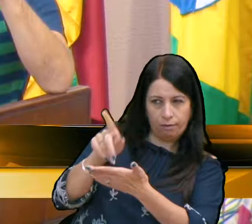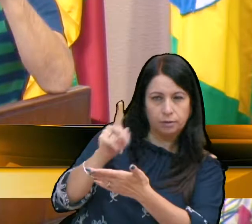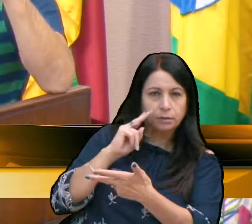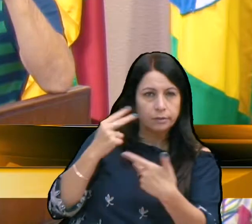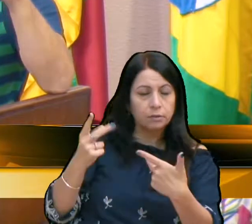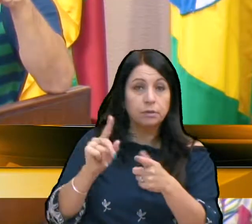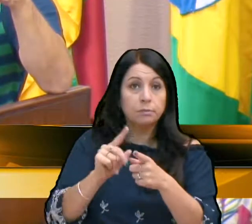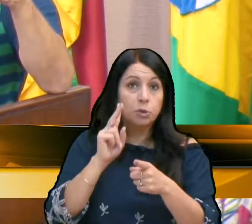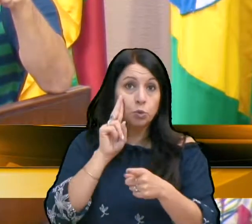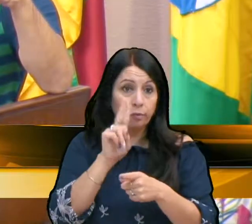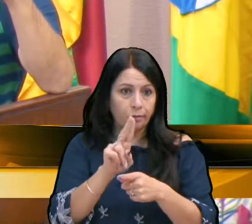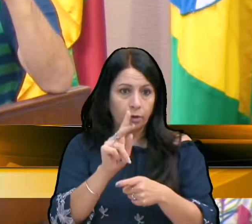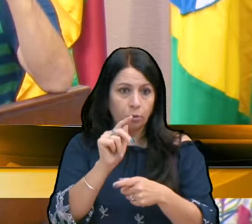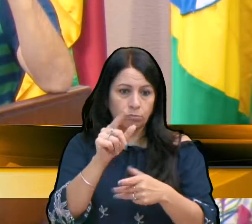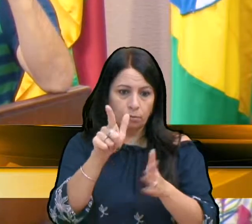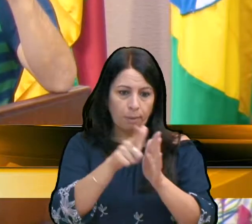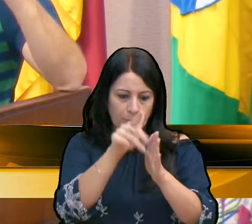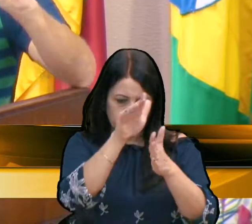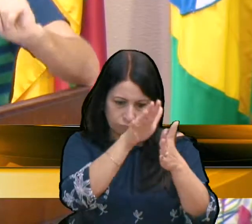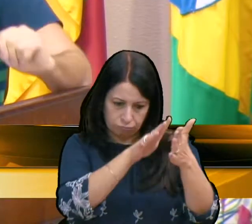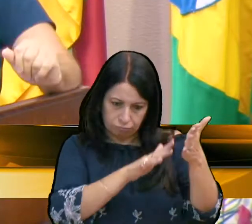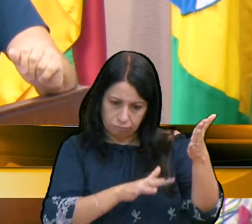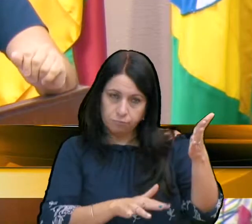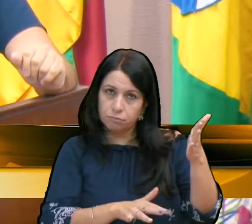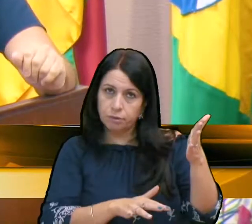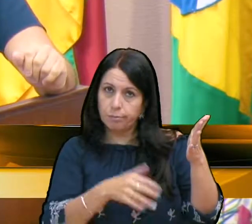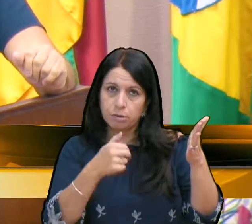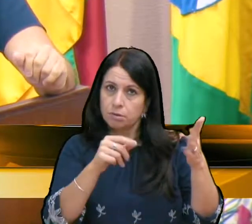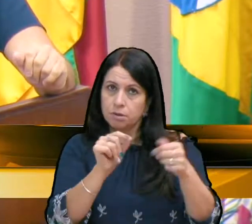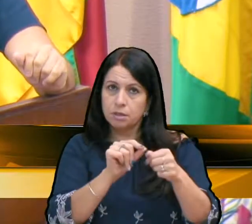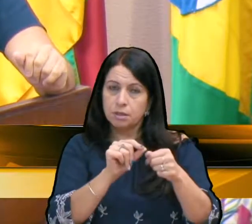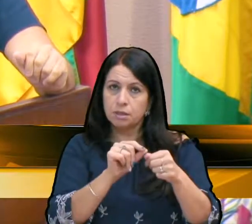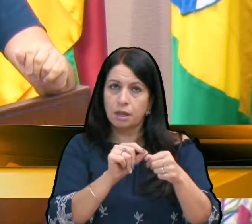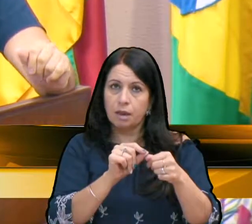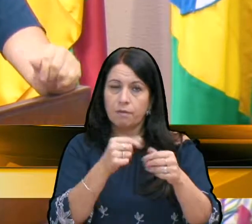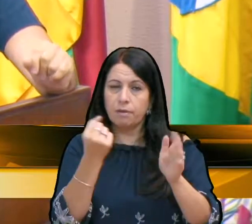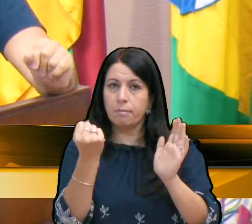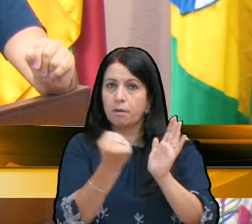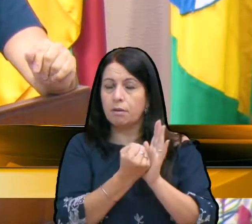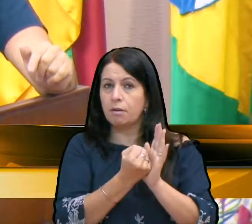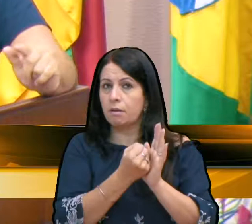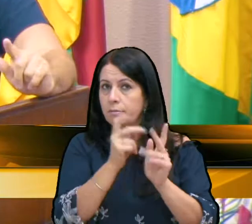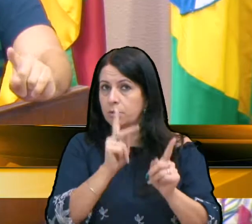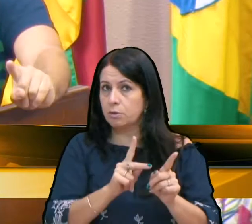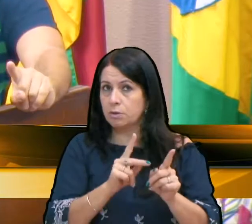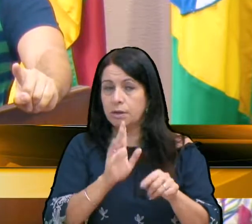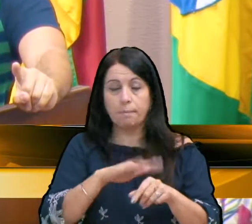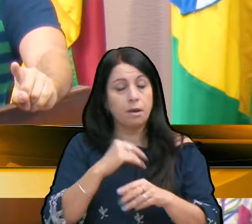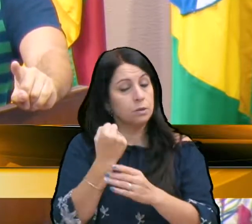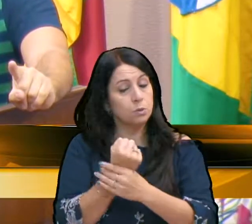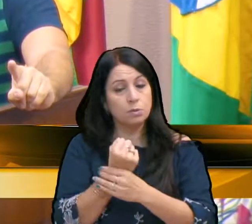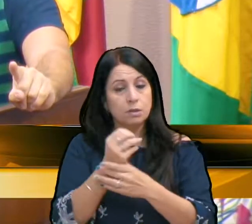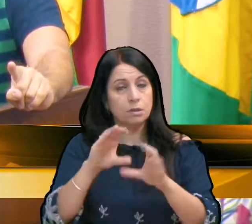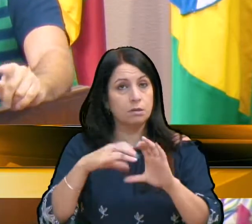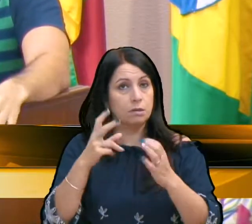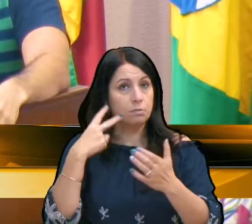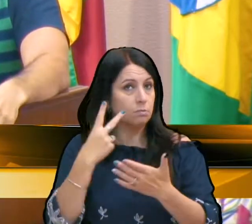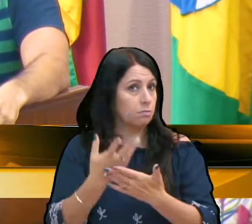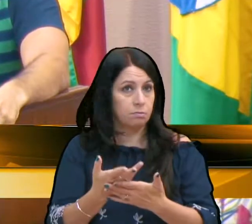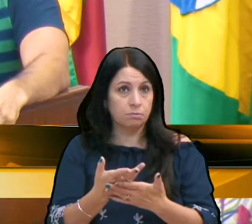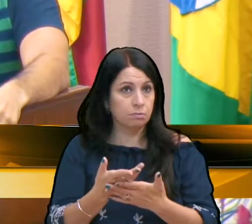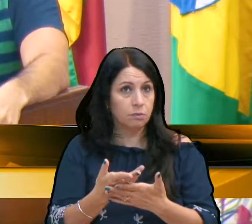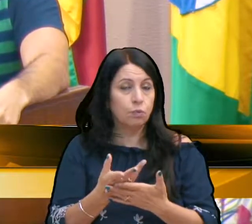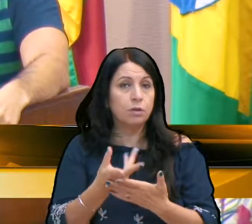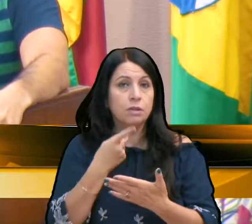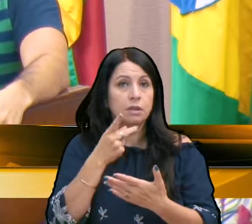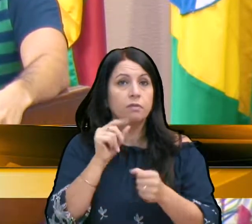viu nesse protocolo, porque não precisava rotular as pessoas, podia dizer que queria mais segurança na Câmara de Vereadores. O que